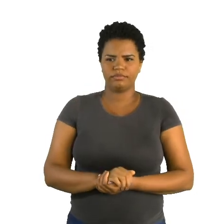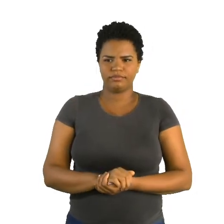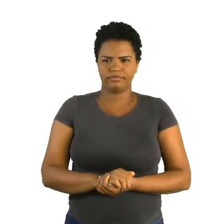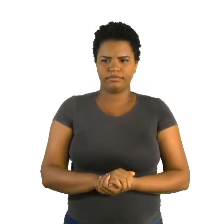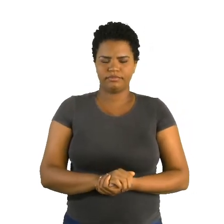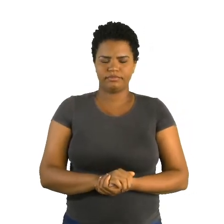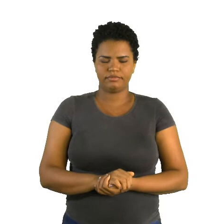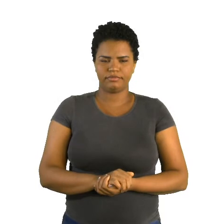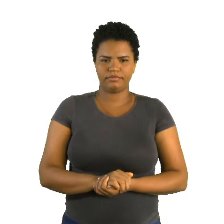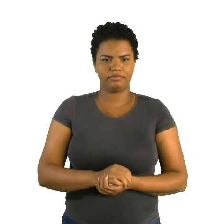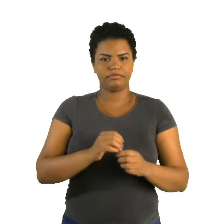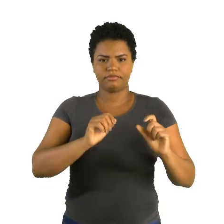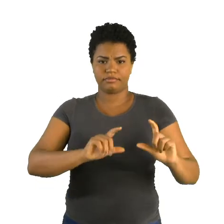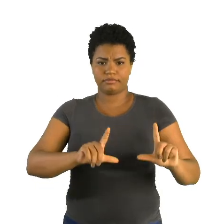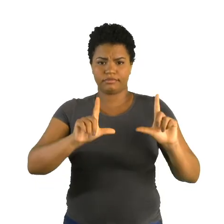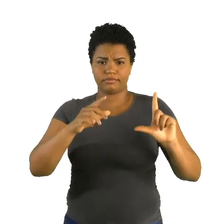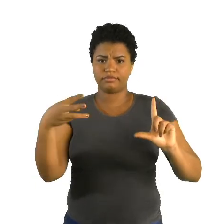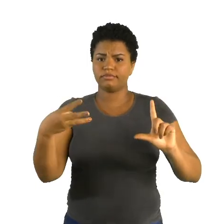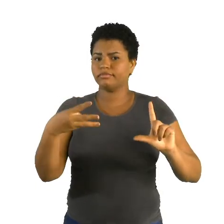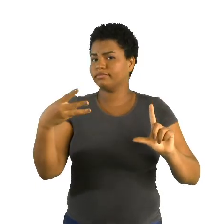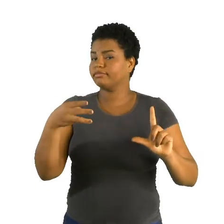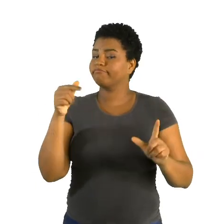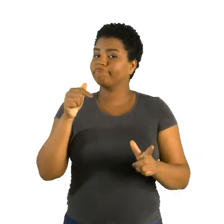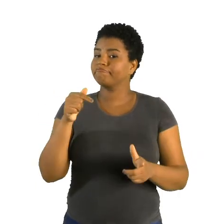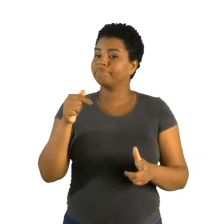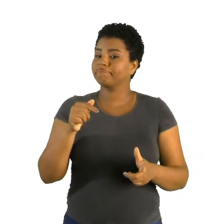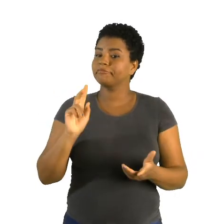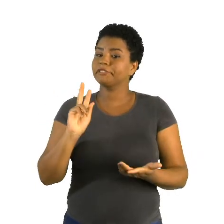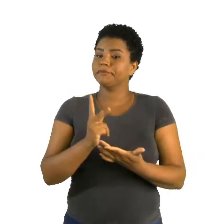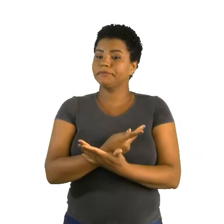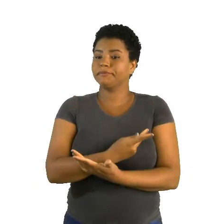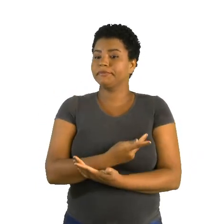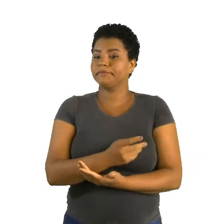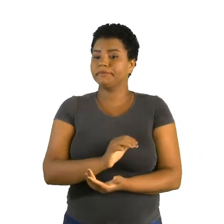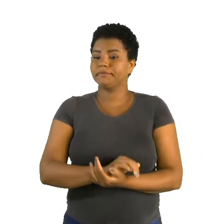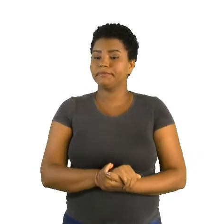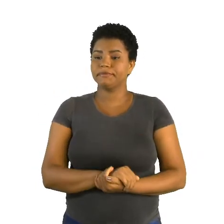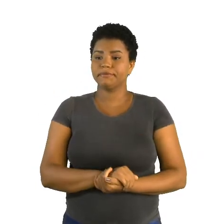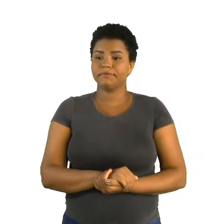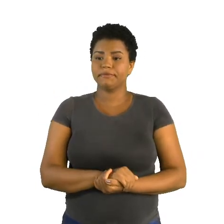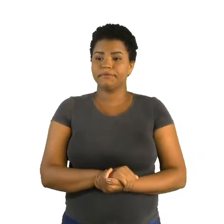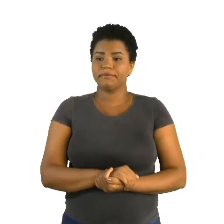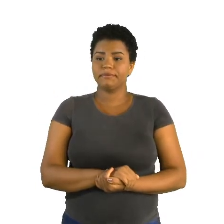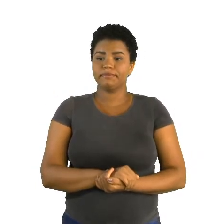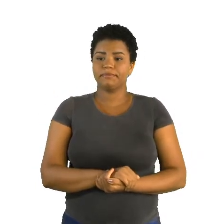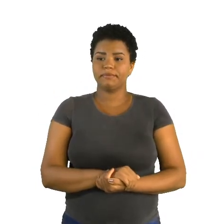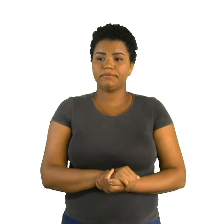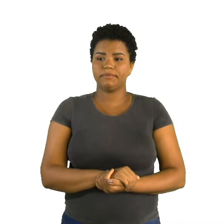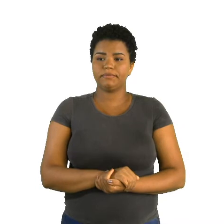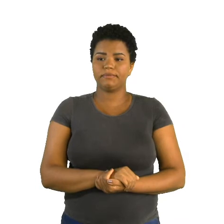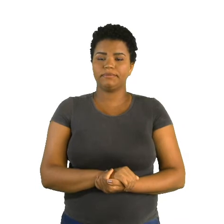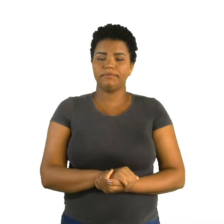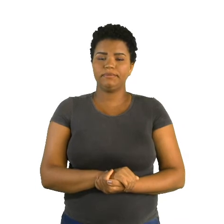E no terceiro quadradinho? O que acontece aí no terceiro quadradinho, Fava?